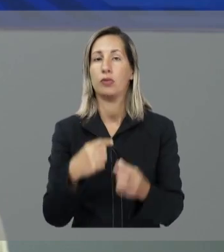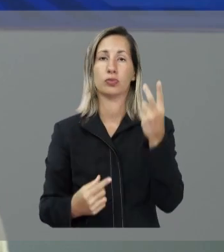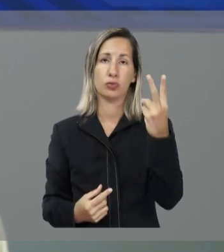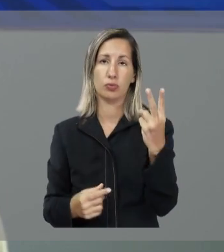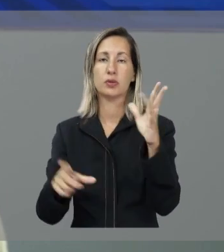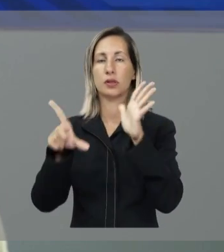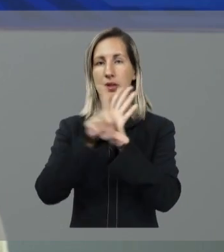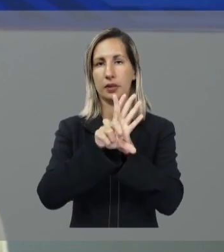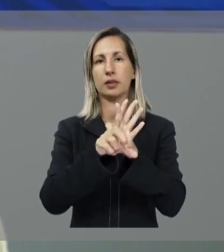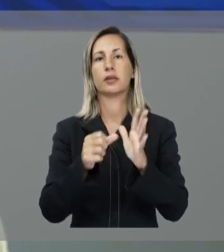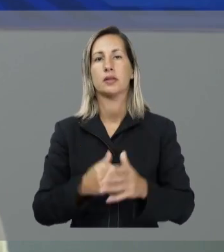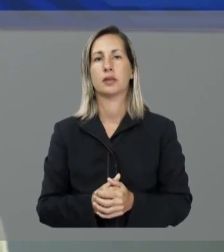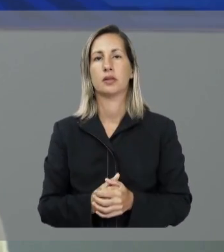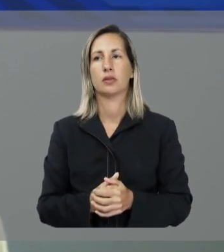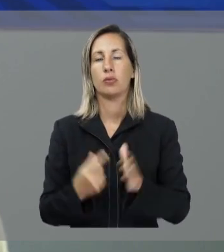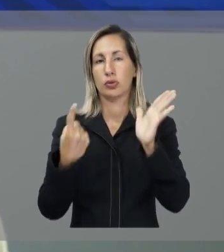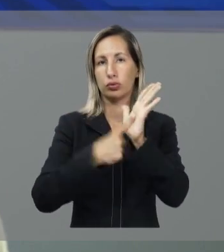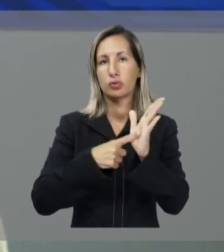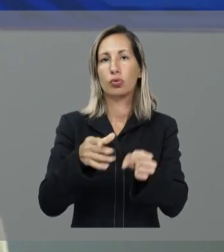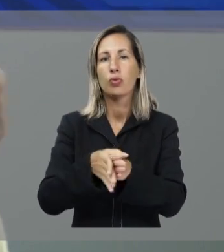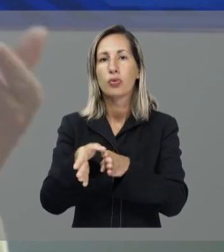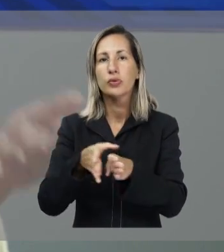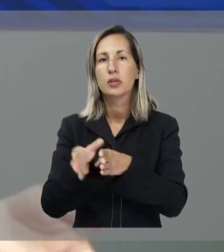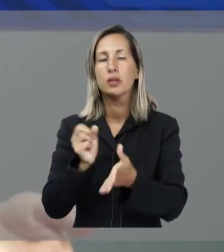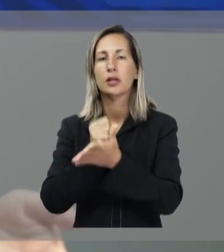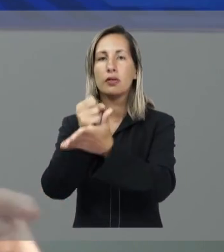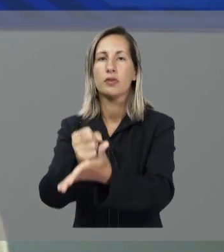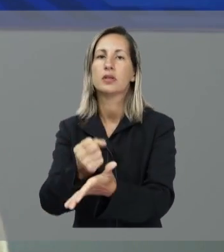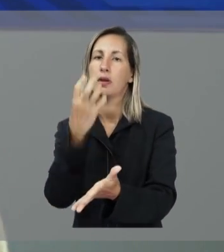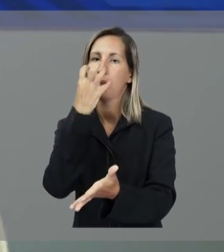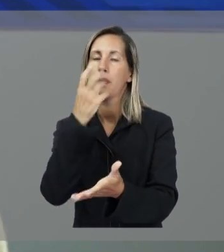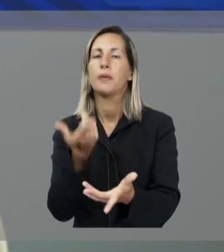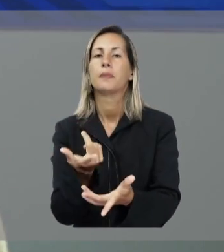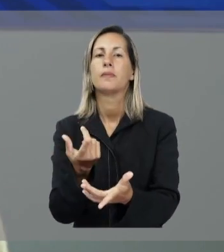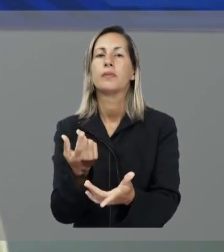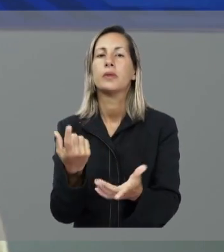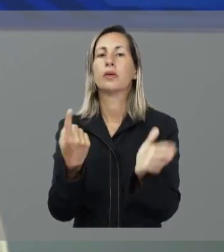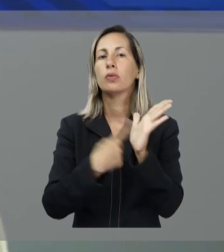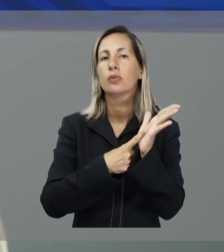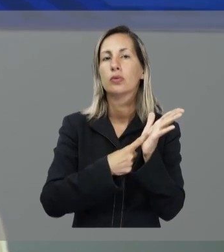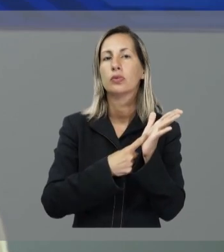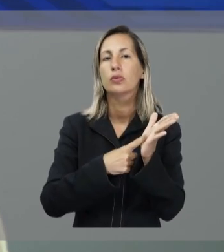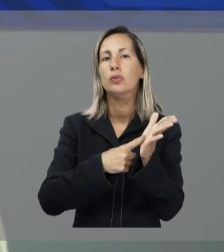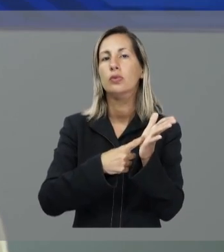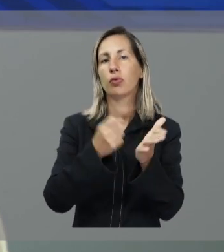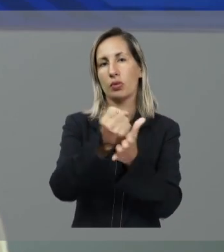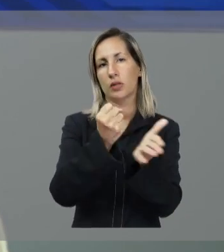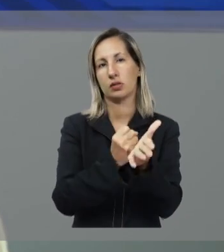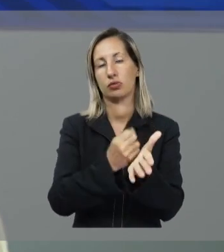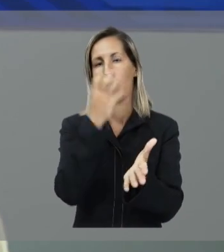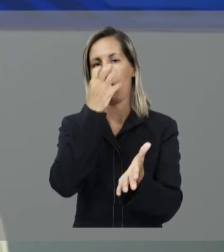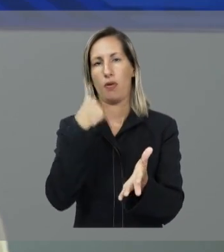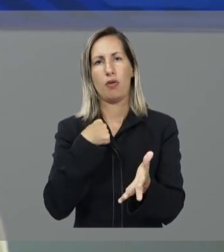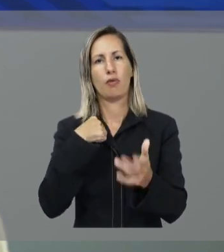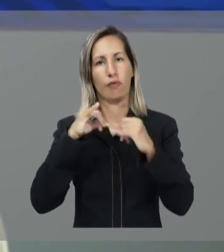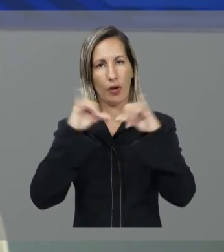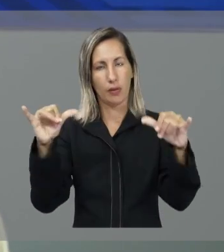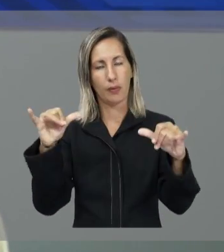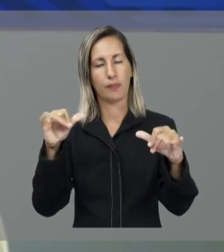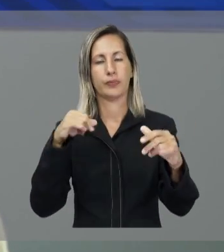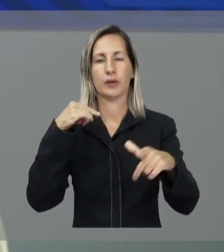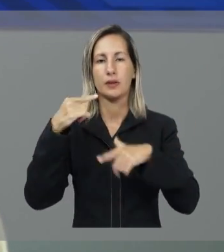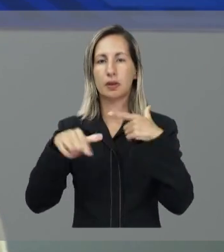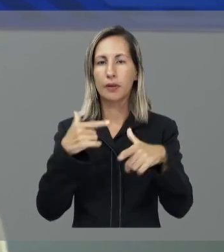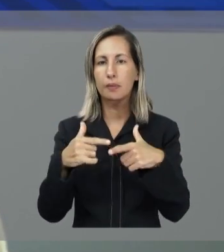2 grandes leis, né? A gente instituiu o Conselho Municipal em Defesa dos Animais e nós instituímos o Registro Animal. Eu falo muito, quando a gente